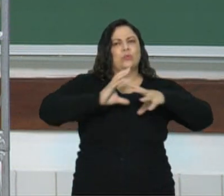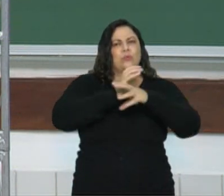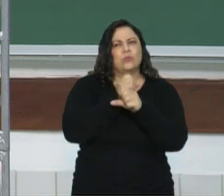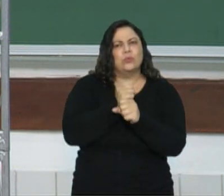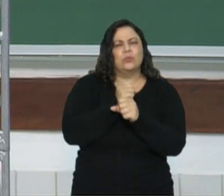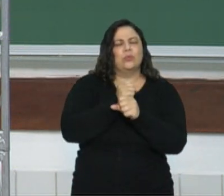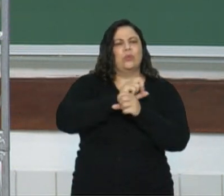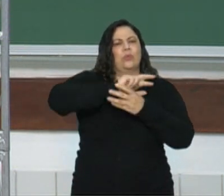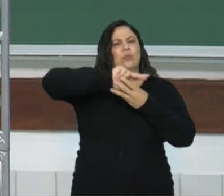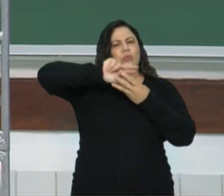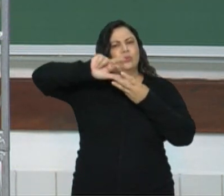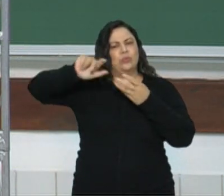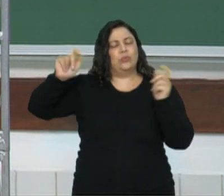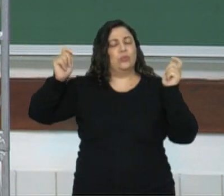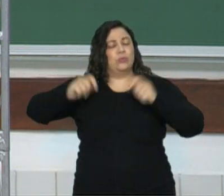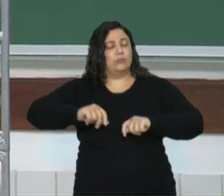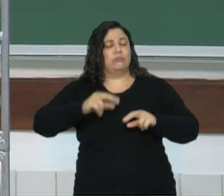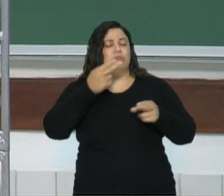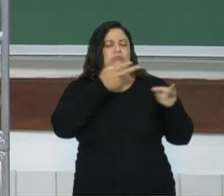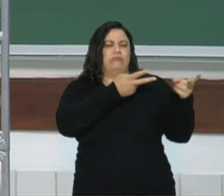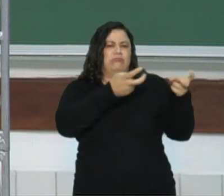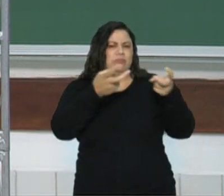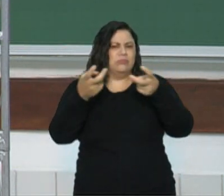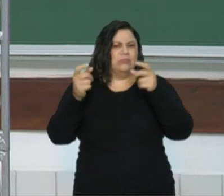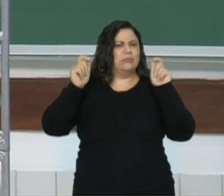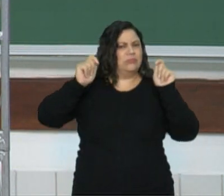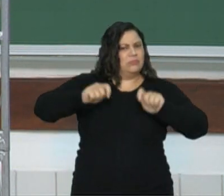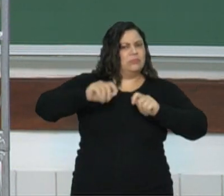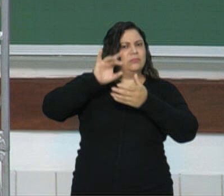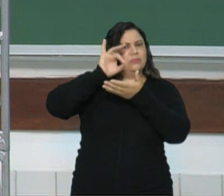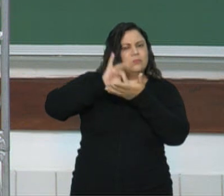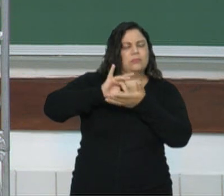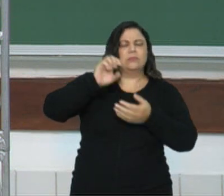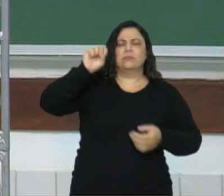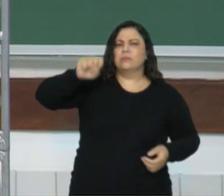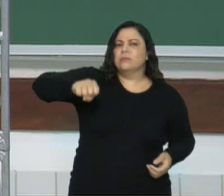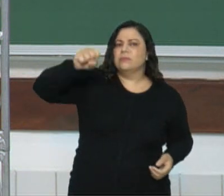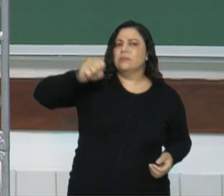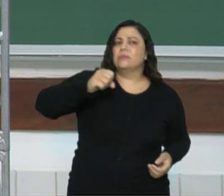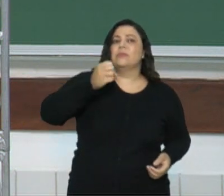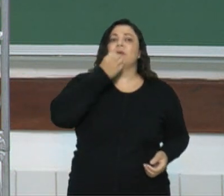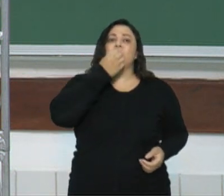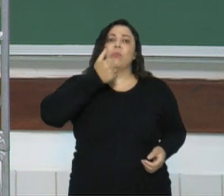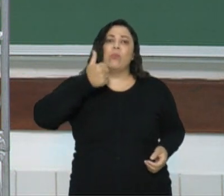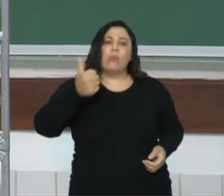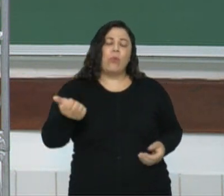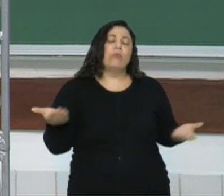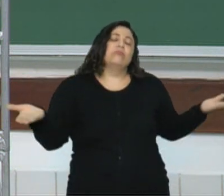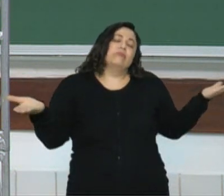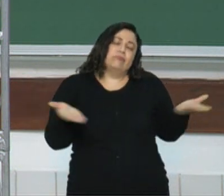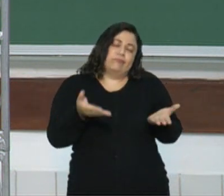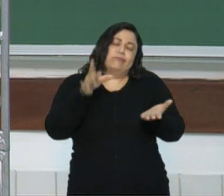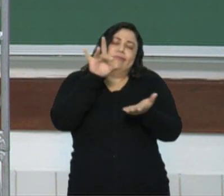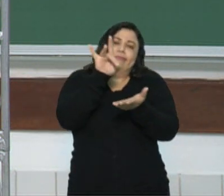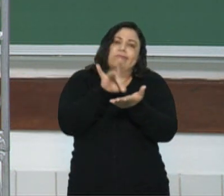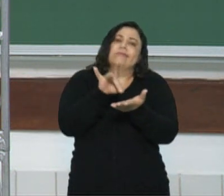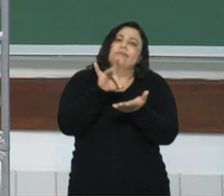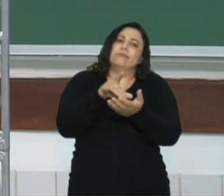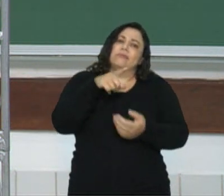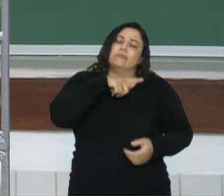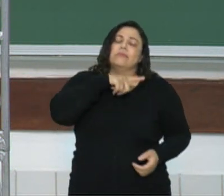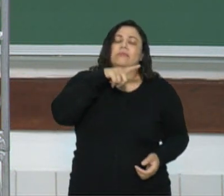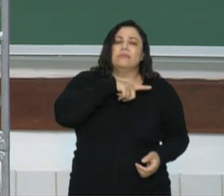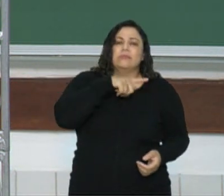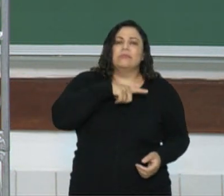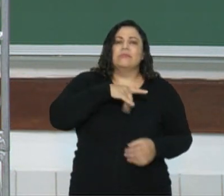os pedacinhos para formar esse todo? Se sim, ótimo. Agora você de fato tem